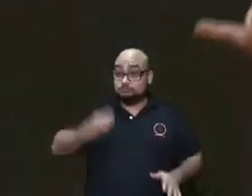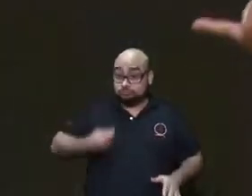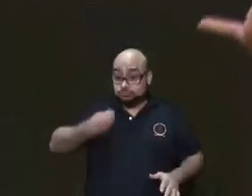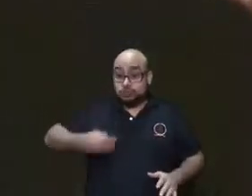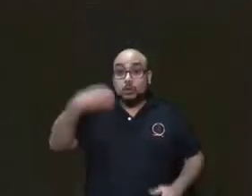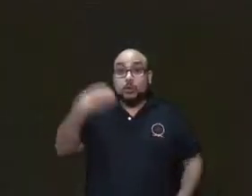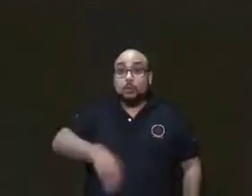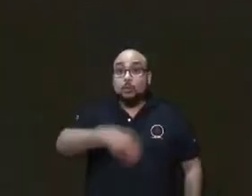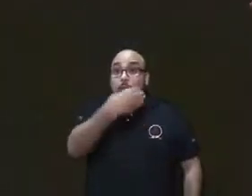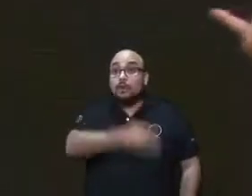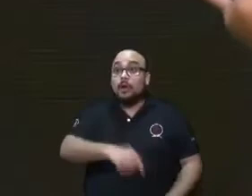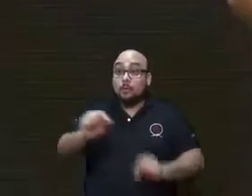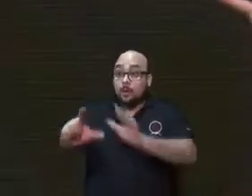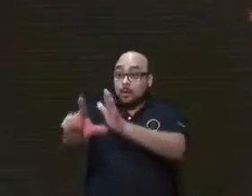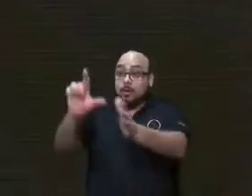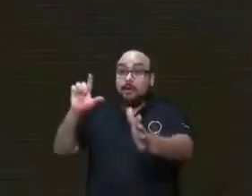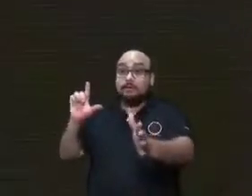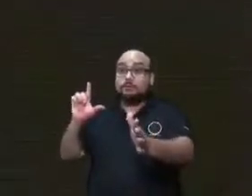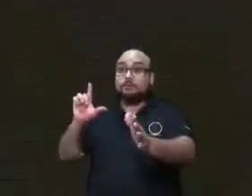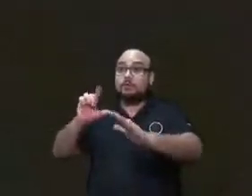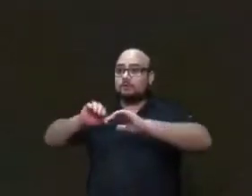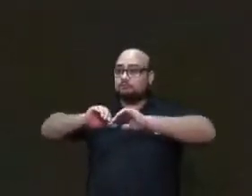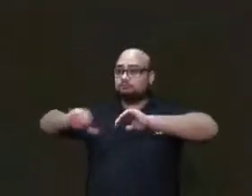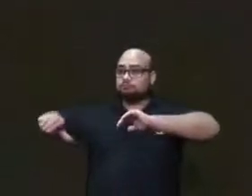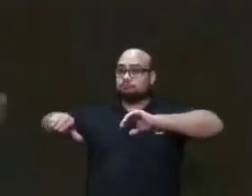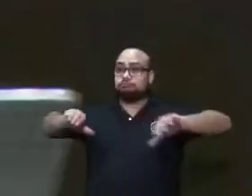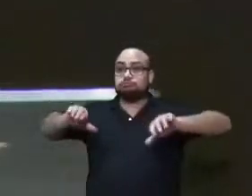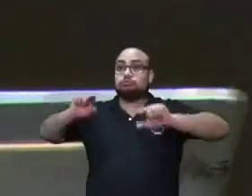Você já chamou isso de abandono.